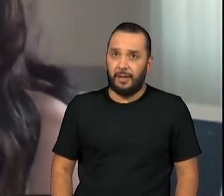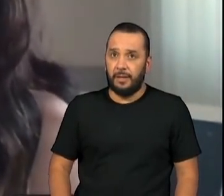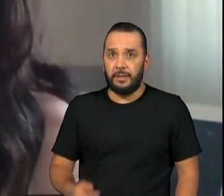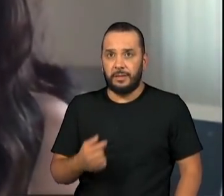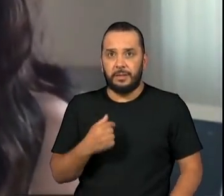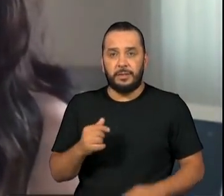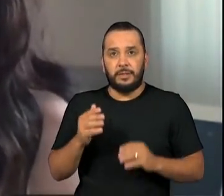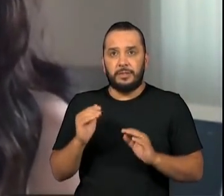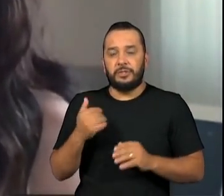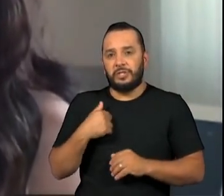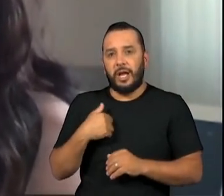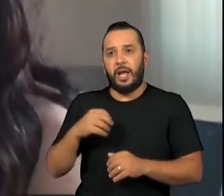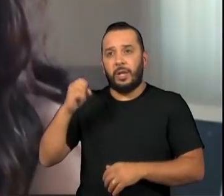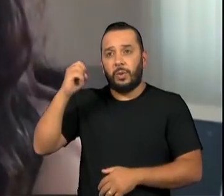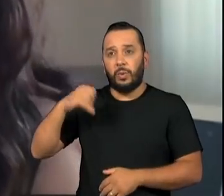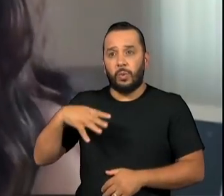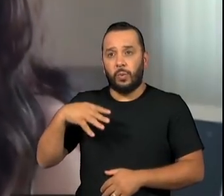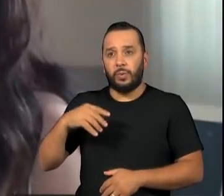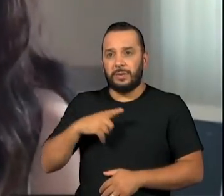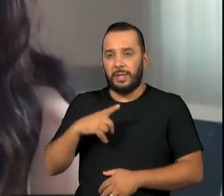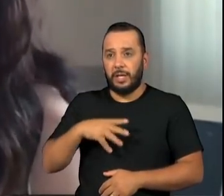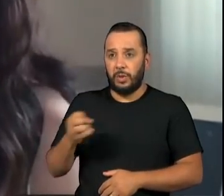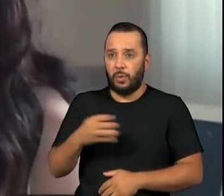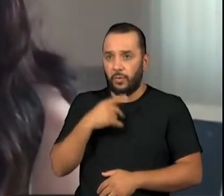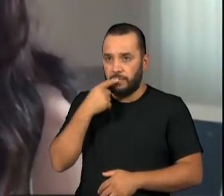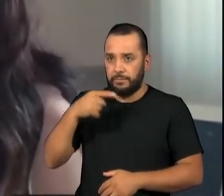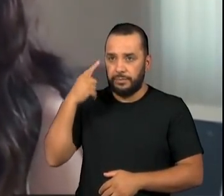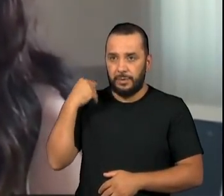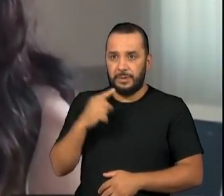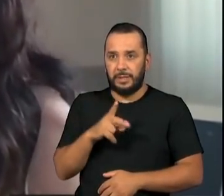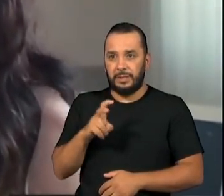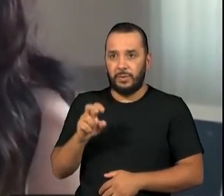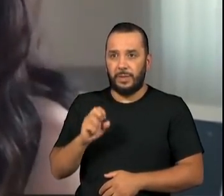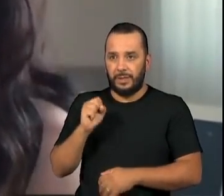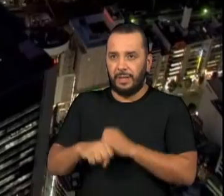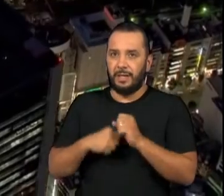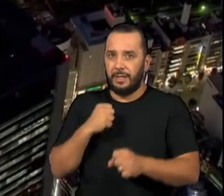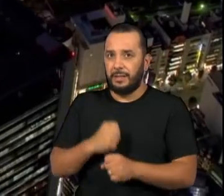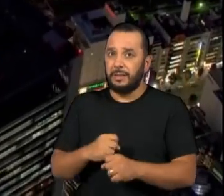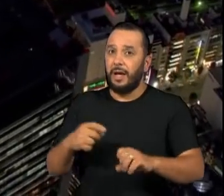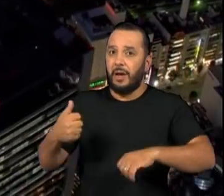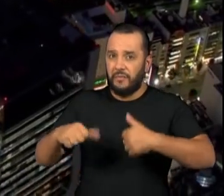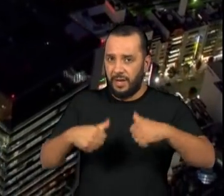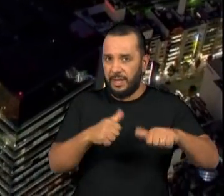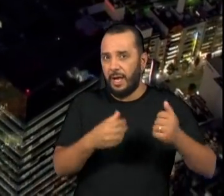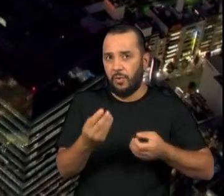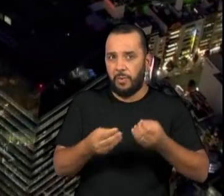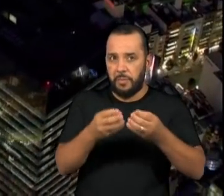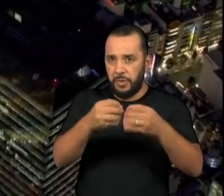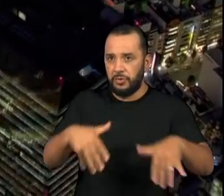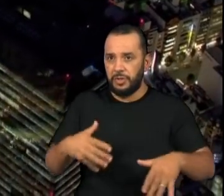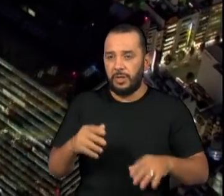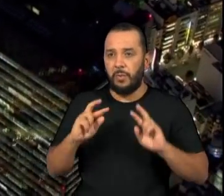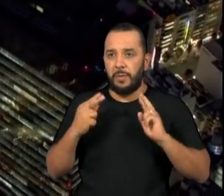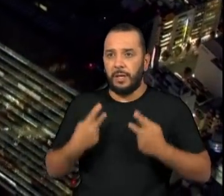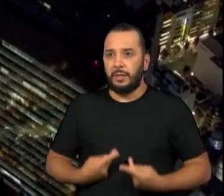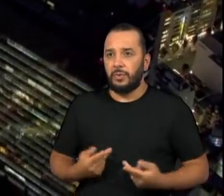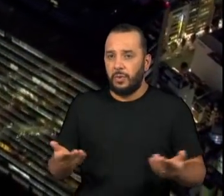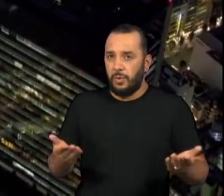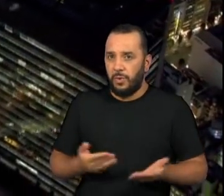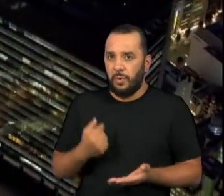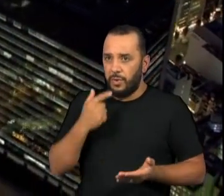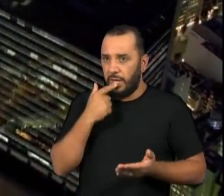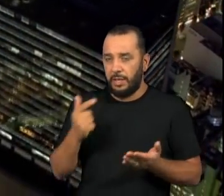há cerca de 150 anos. Isso é muito pouco para avaliar todos os impactos. Então, hoje, na literatura, você já tem